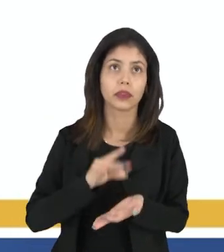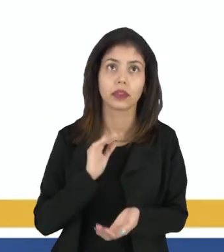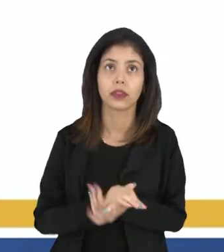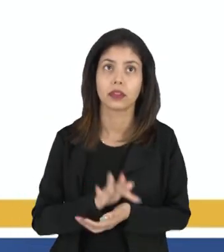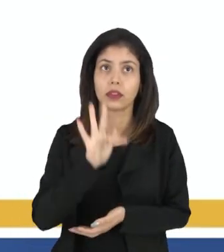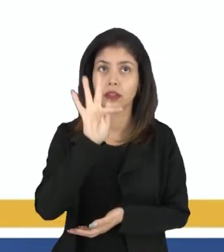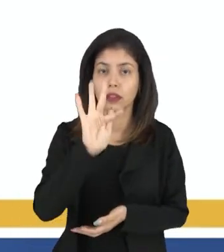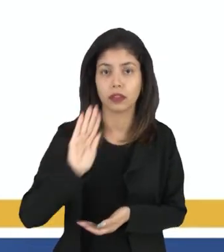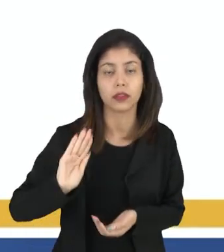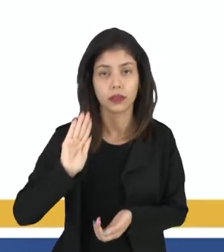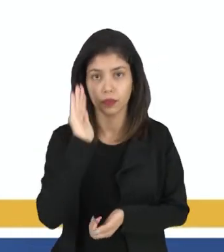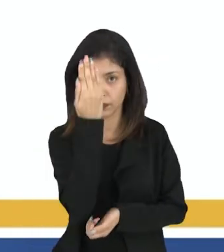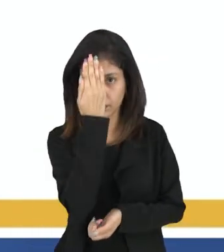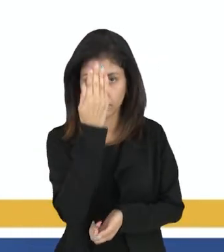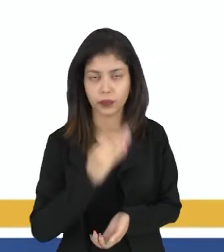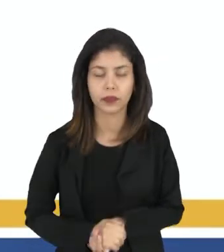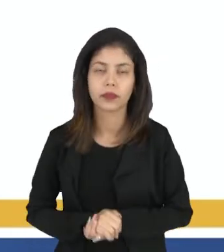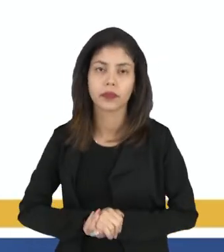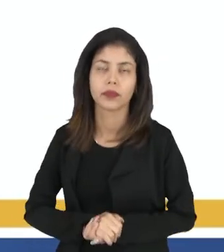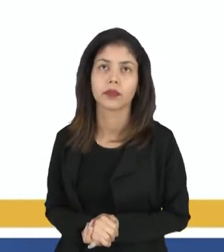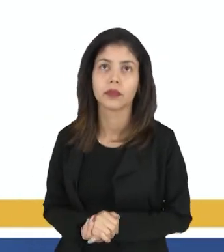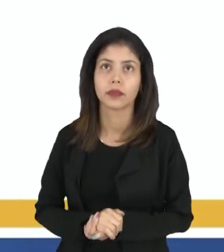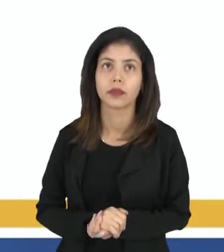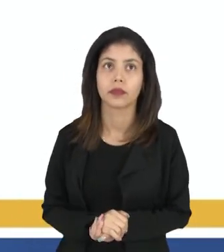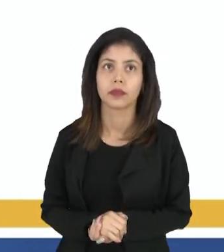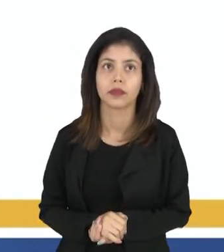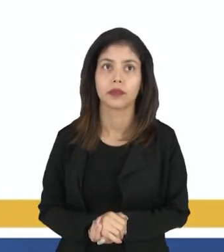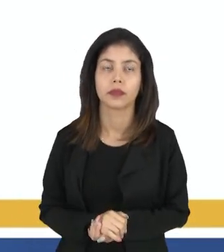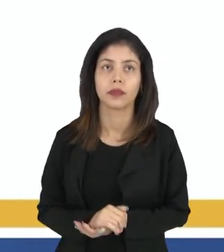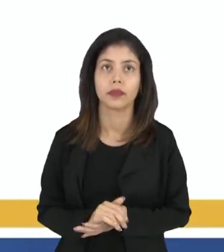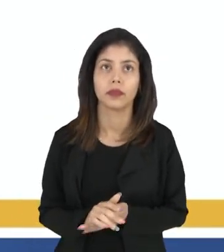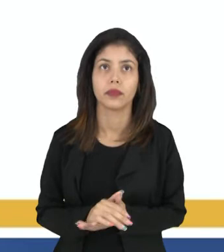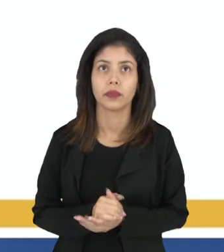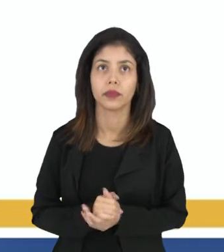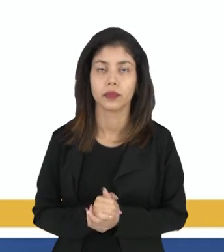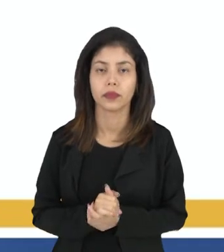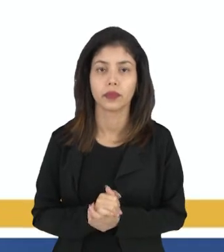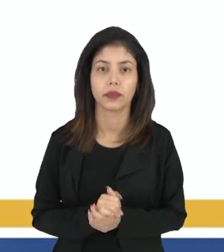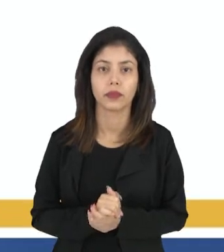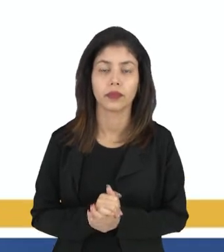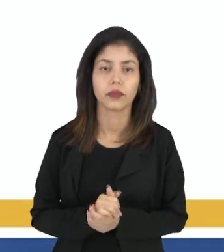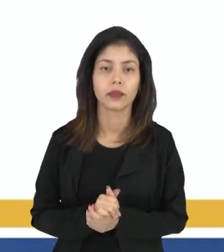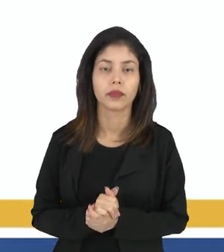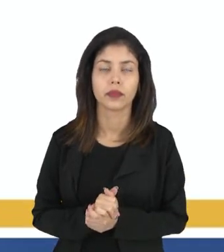true, true, e F para falso, false.